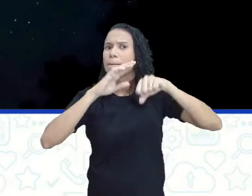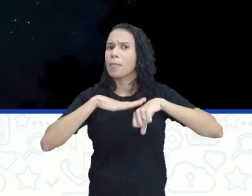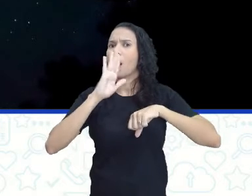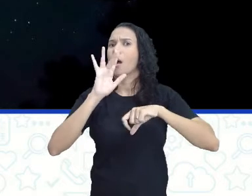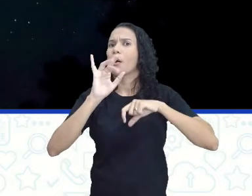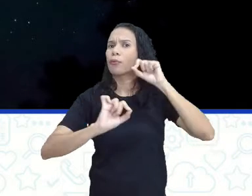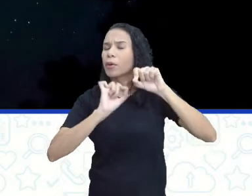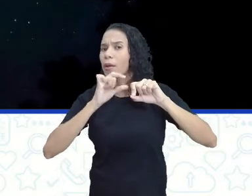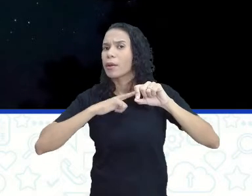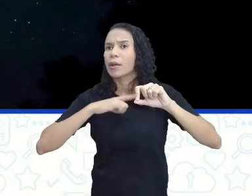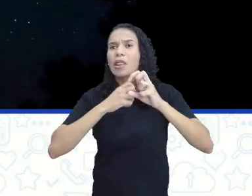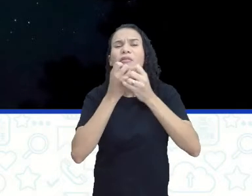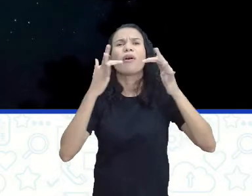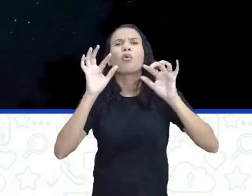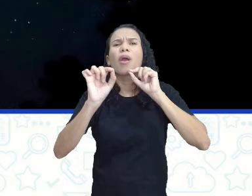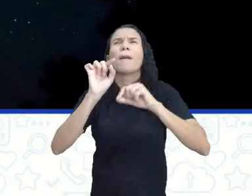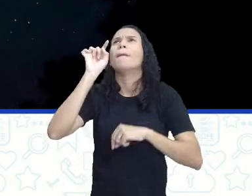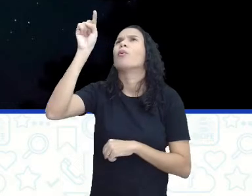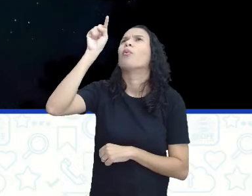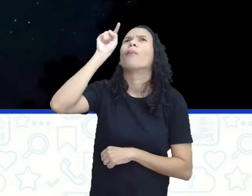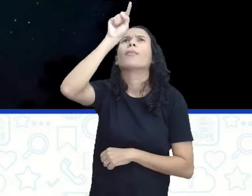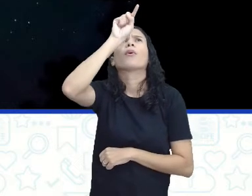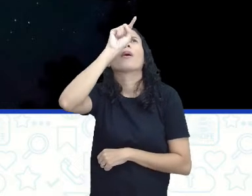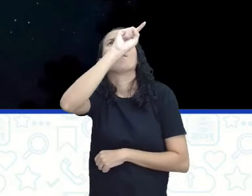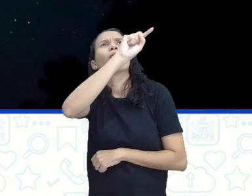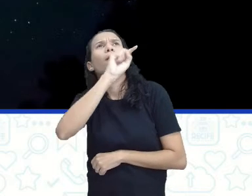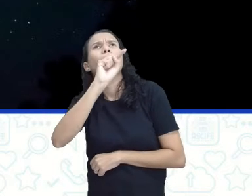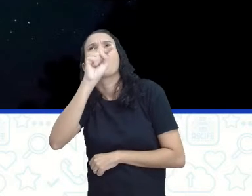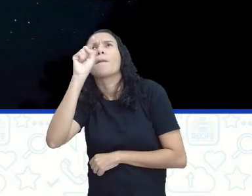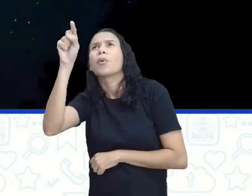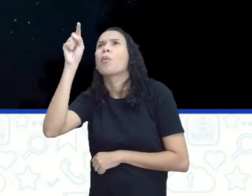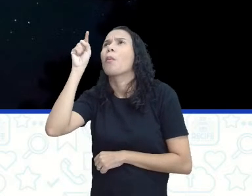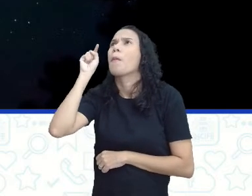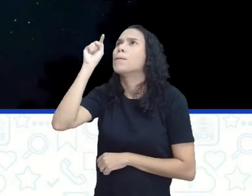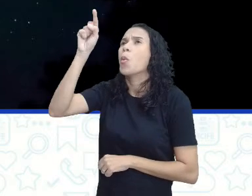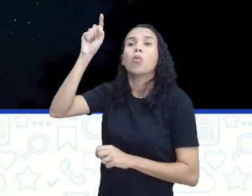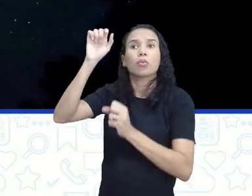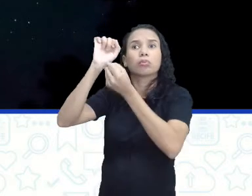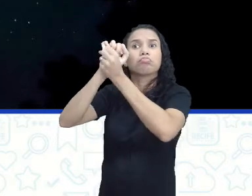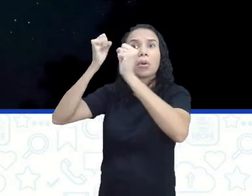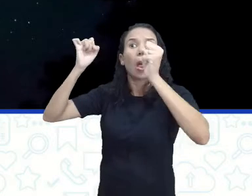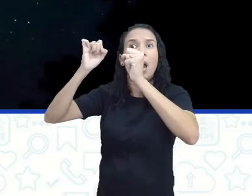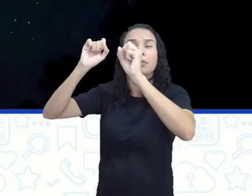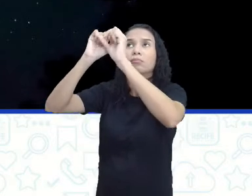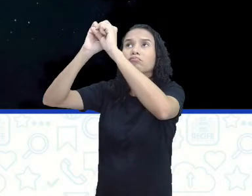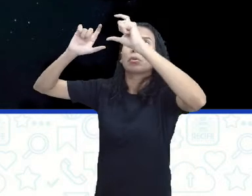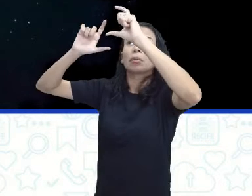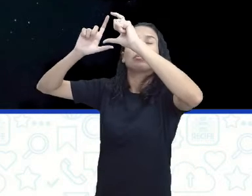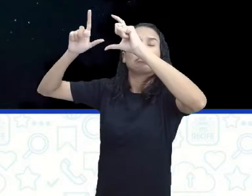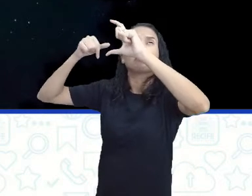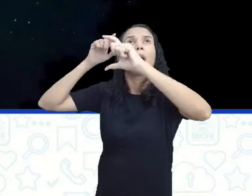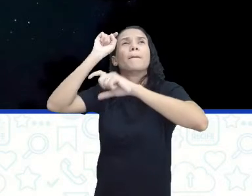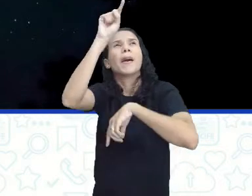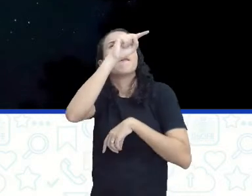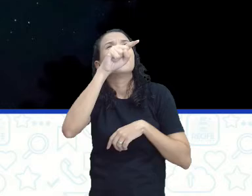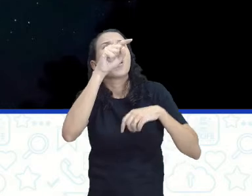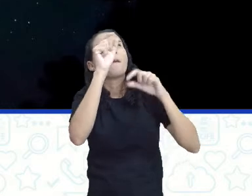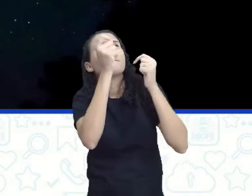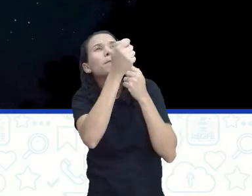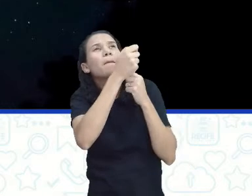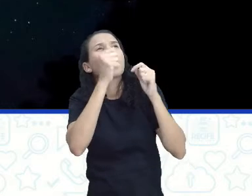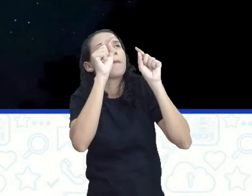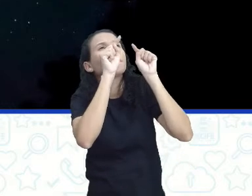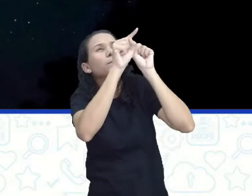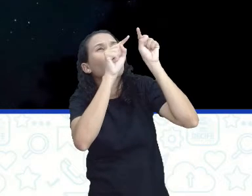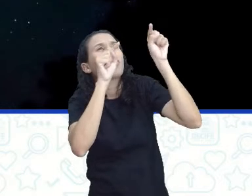o quê? Vários pontinhos aí, né? Alguns maiores, né? Porque iluminam mais. Mas,